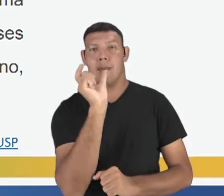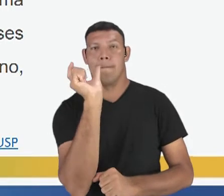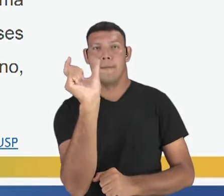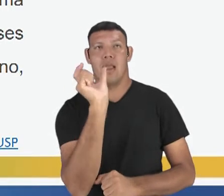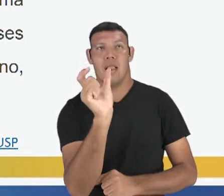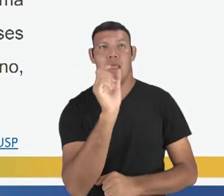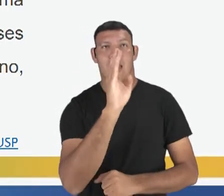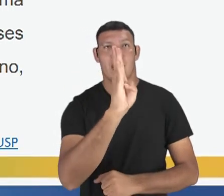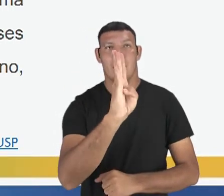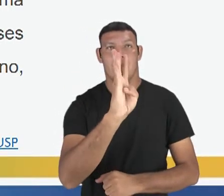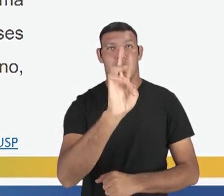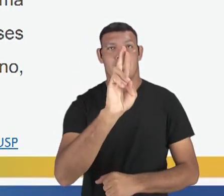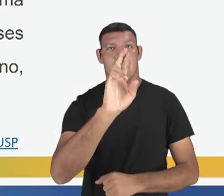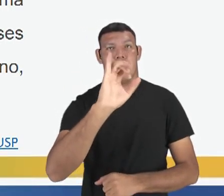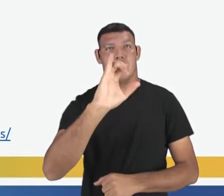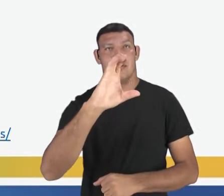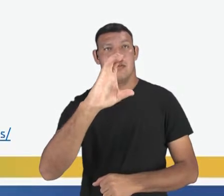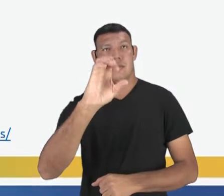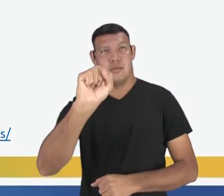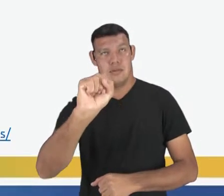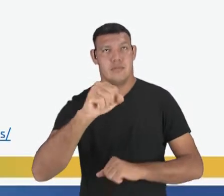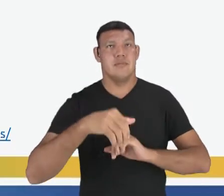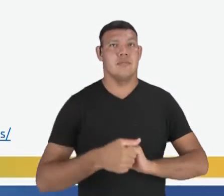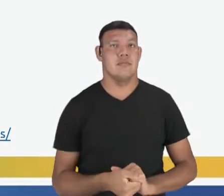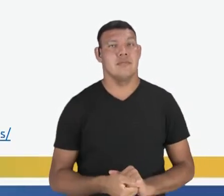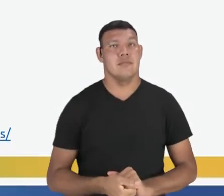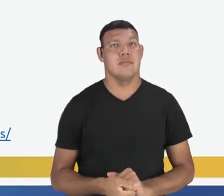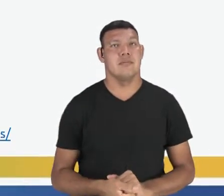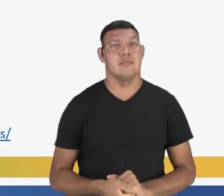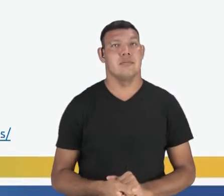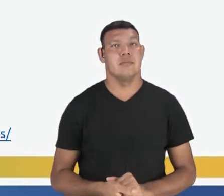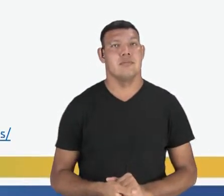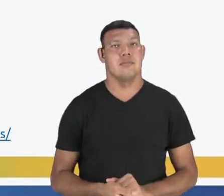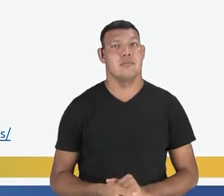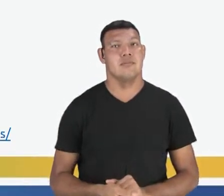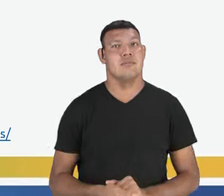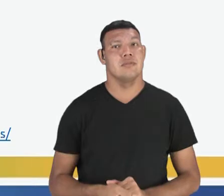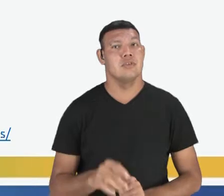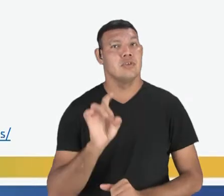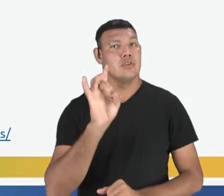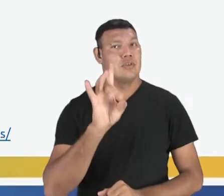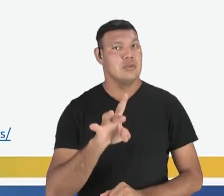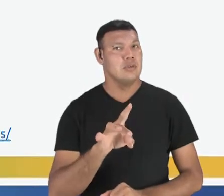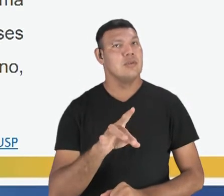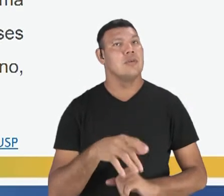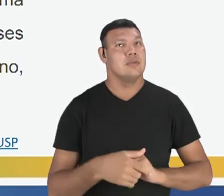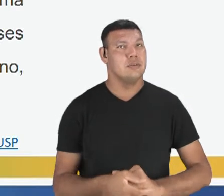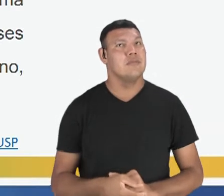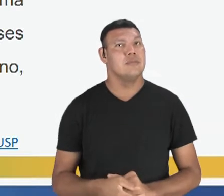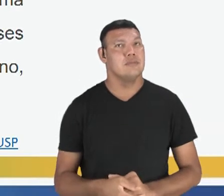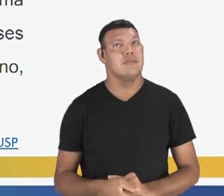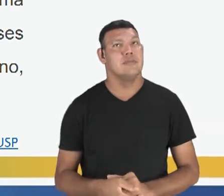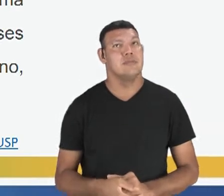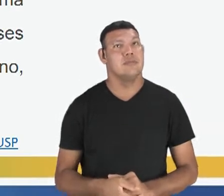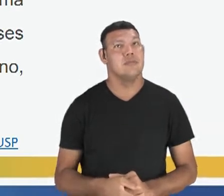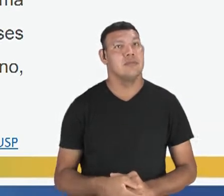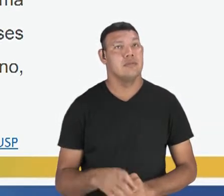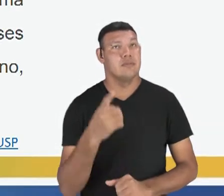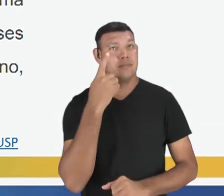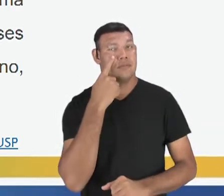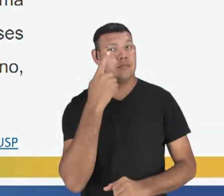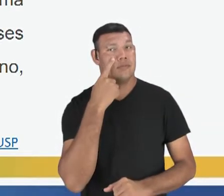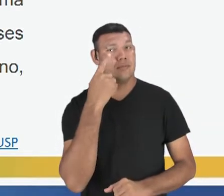aí, agora acabei de falar aqui atrás de BRICS, mas que estava com a África do Sul. Até aqui ainda